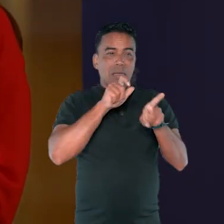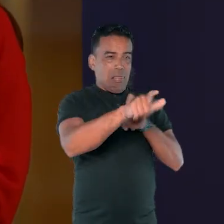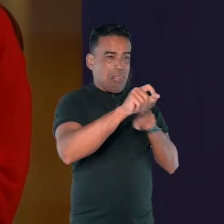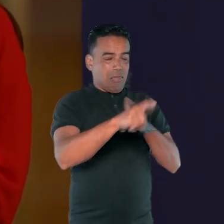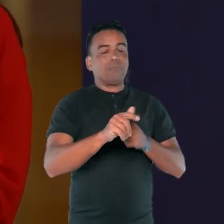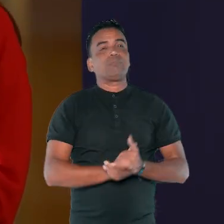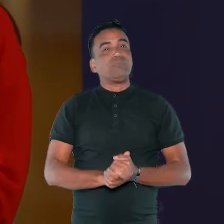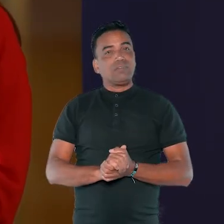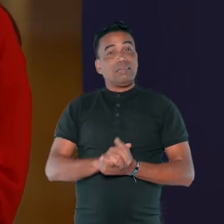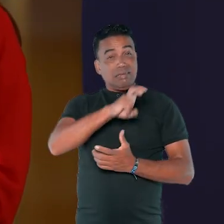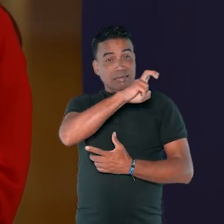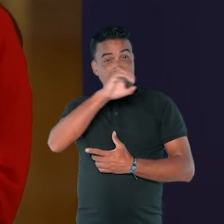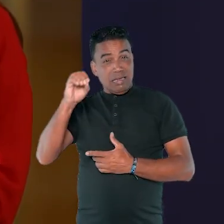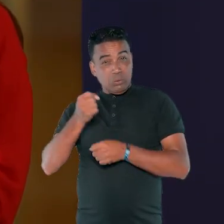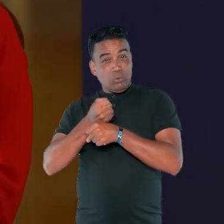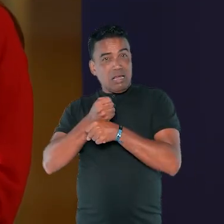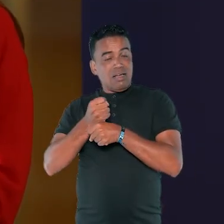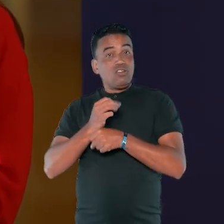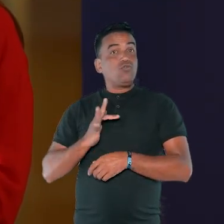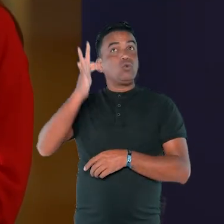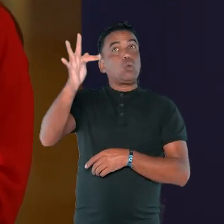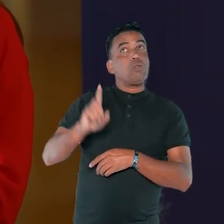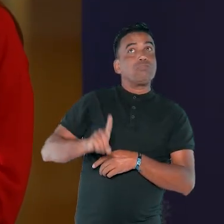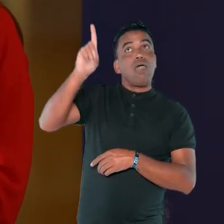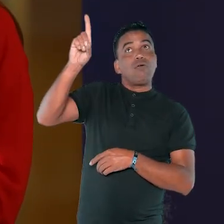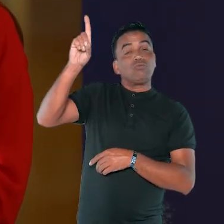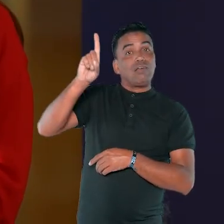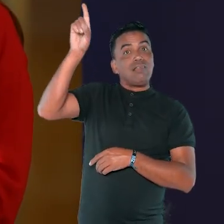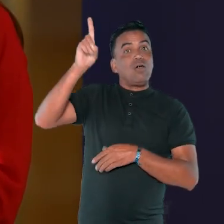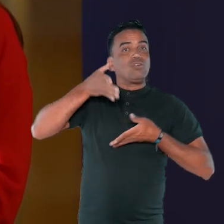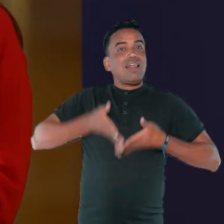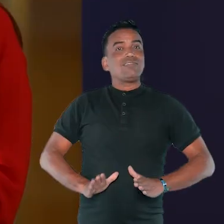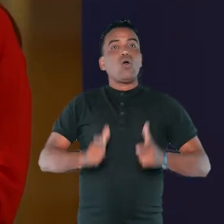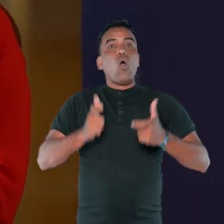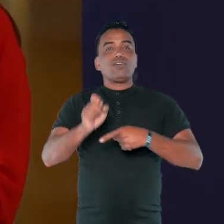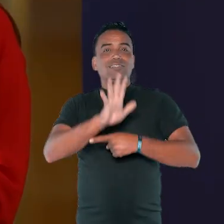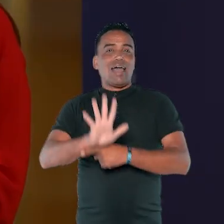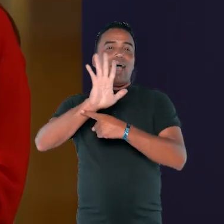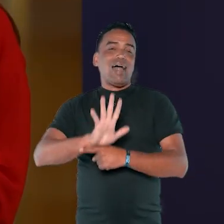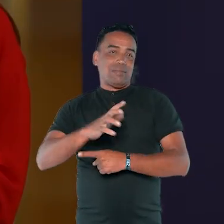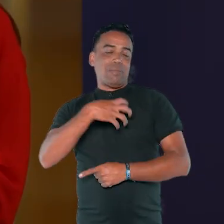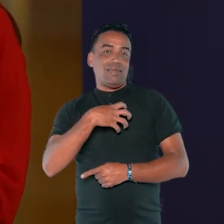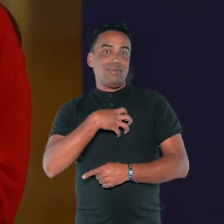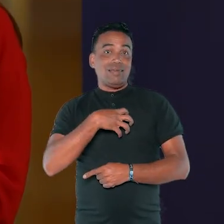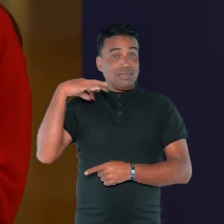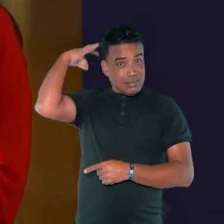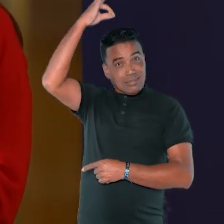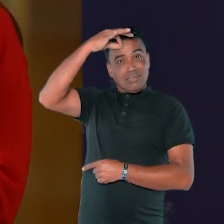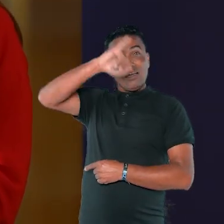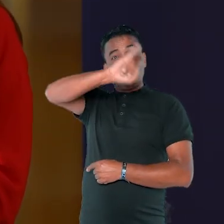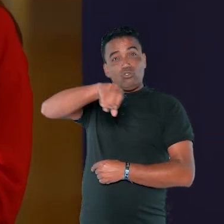que o futuro a Deus pertence, que Deus nasceu na Bahia, que São Jorge é que é guerreiro, que